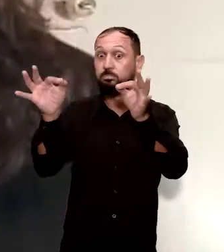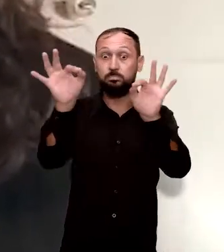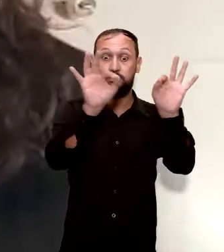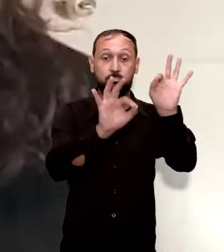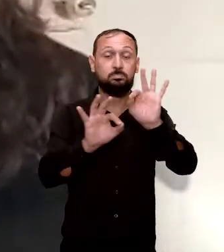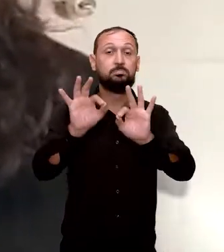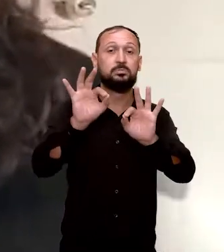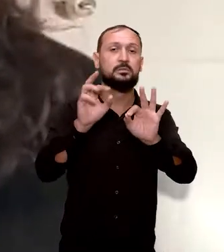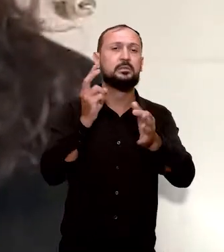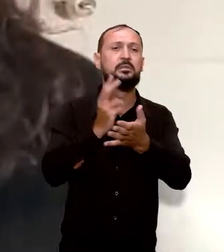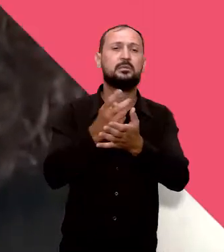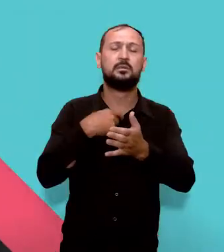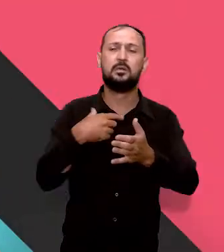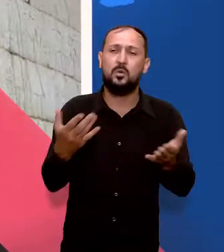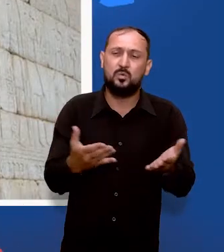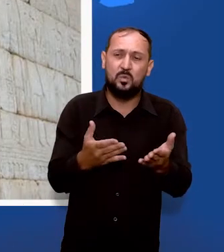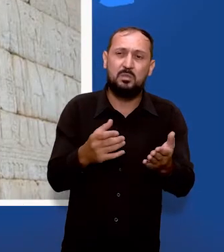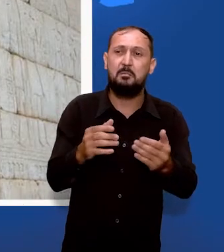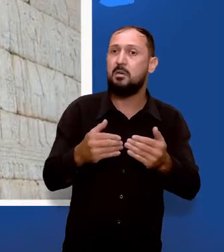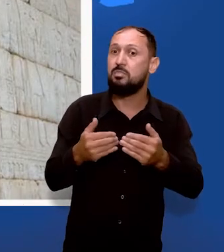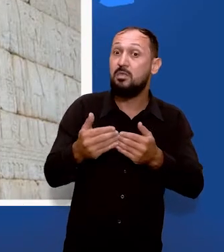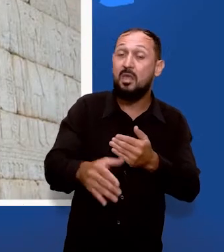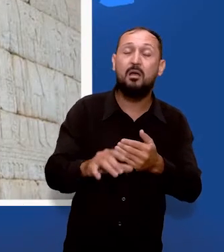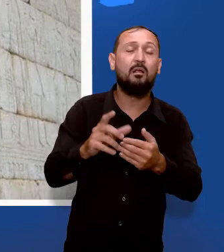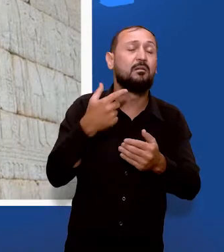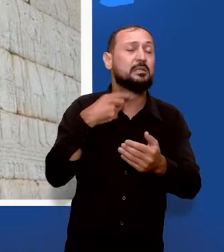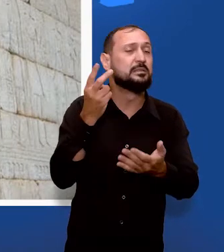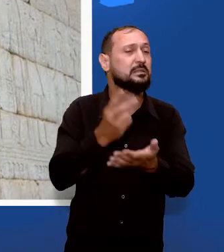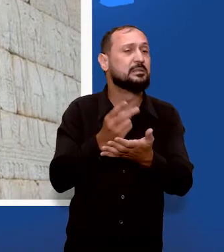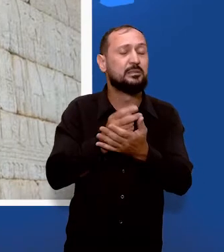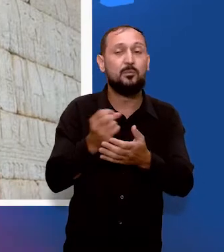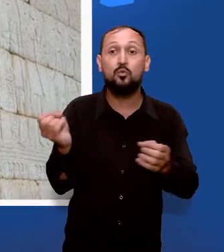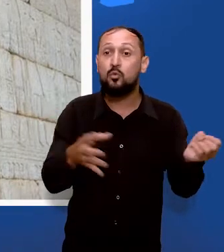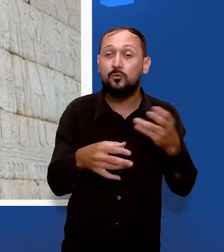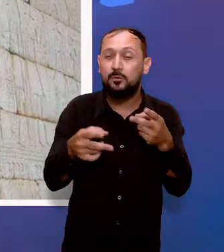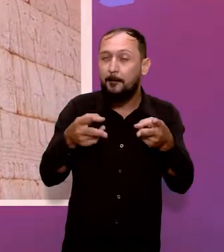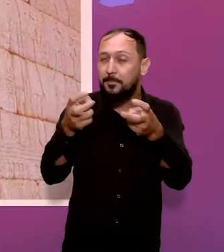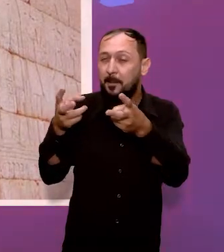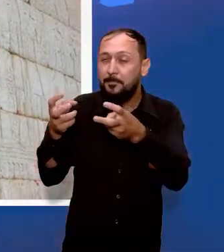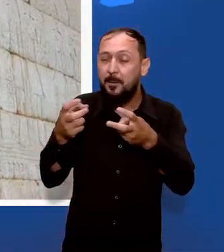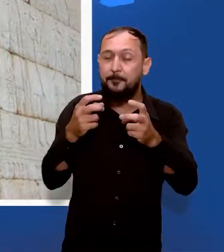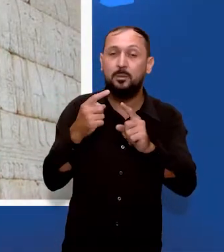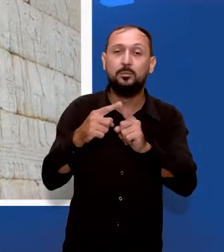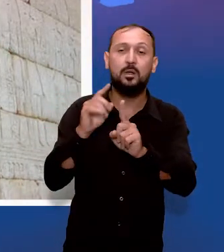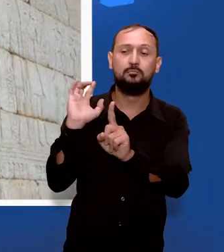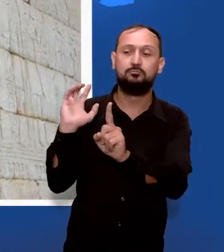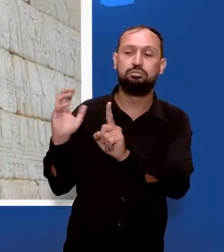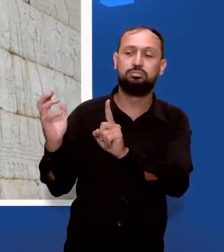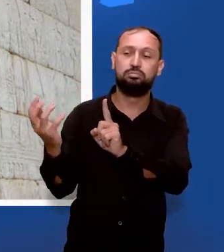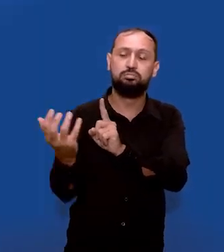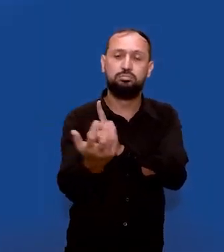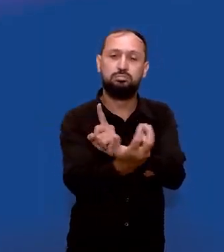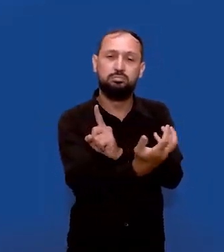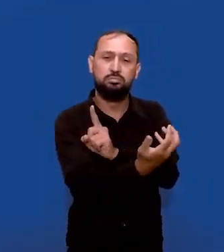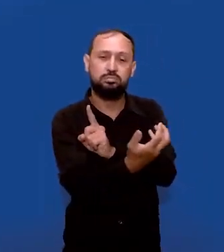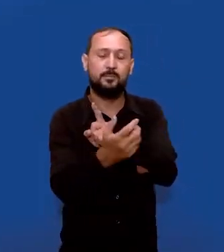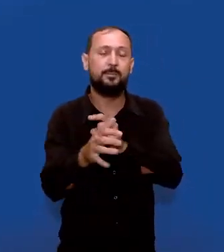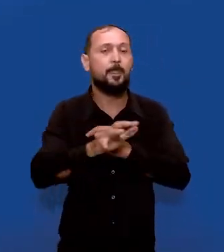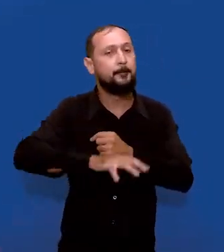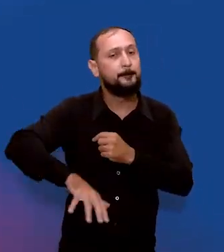antenada e, assim, à frente do tempo dela, né? Porque ela é